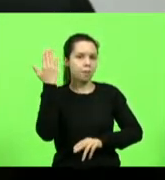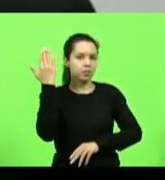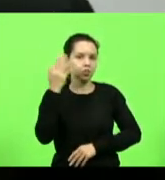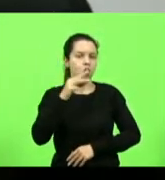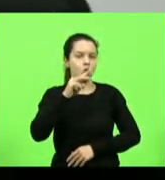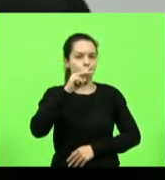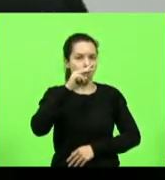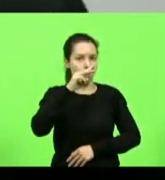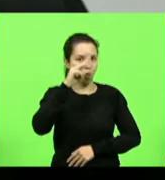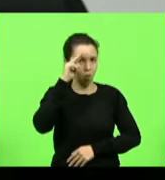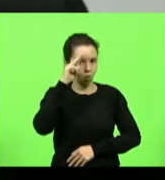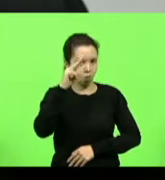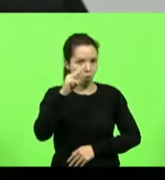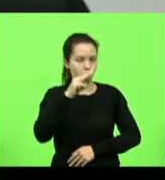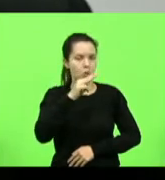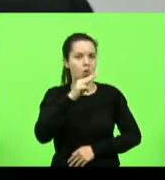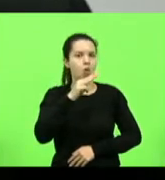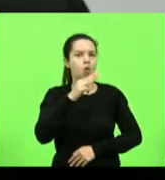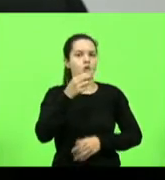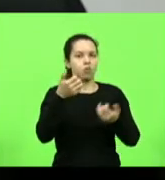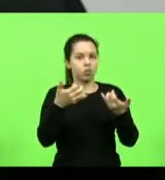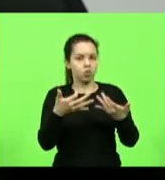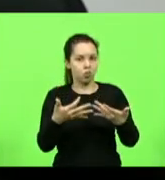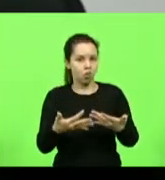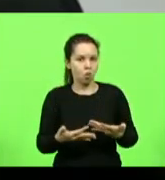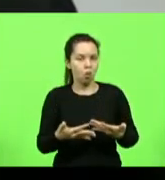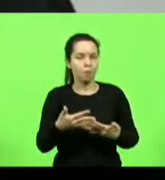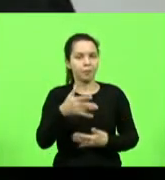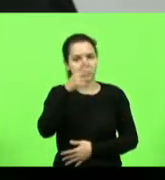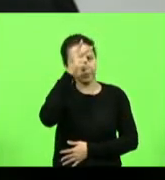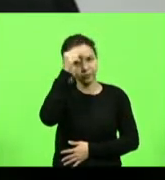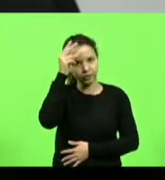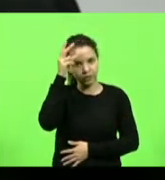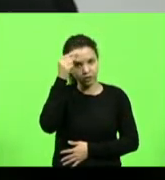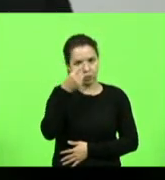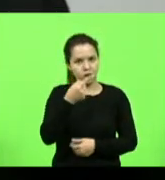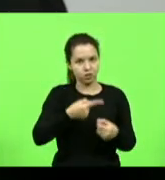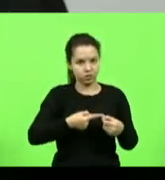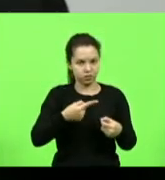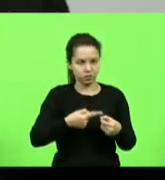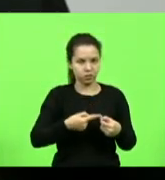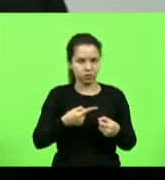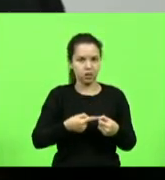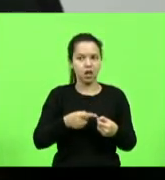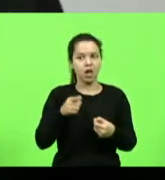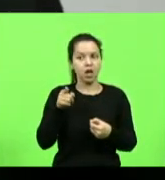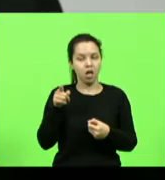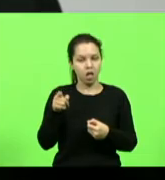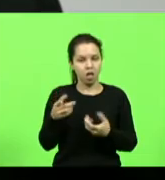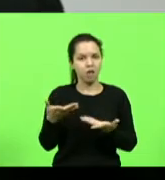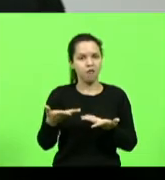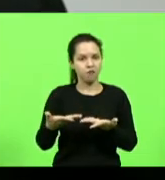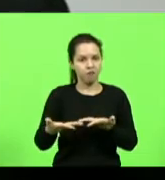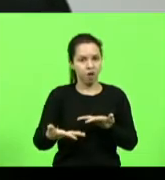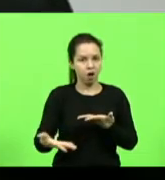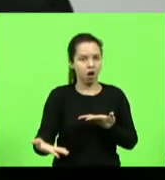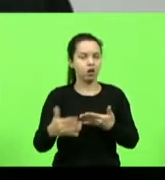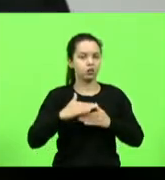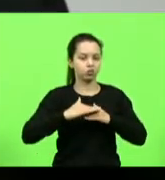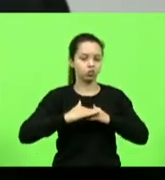que a pedido do prefeito Giovanni de São Joaquim, ele vai buscar o asfaltamento de acesso às